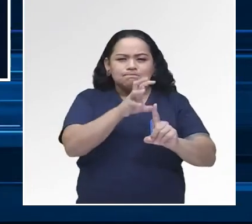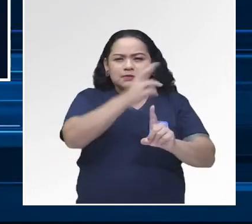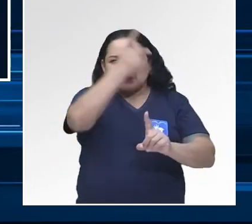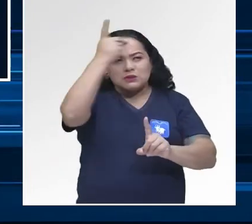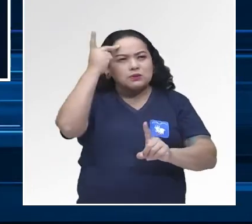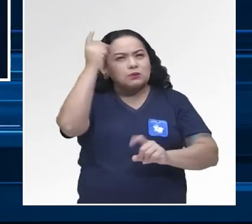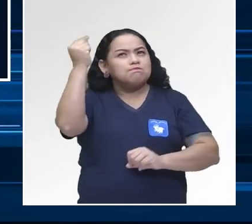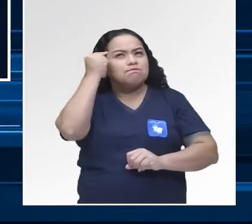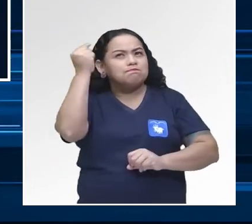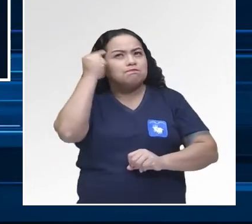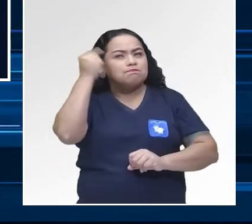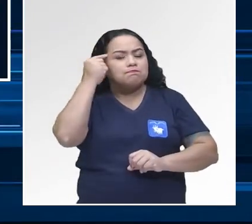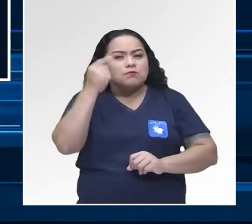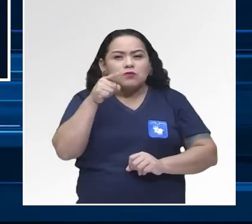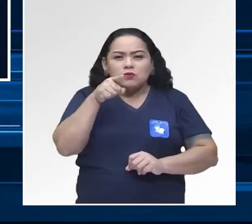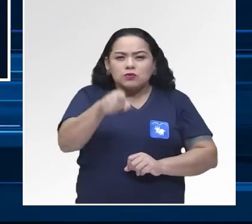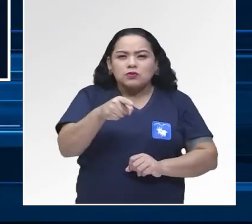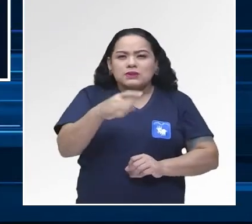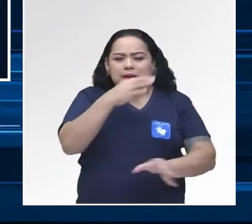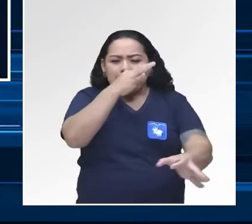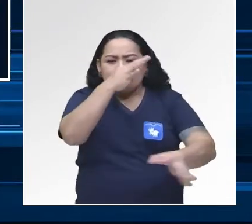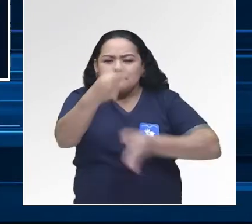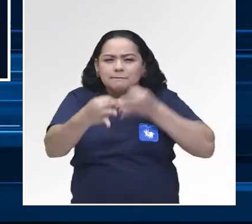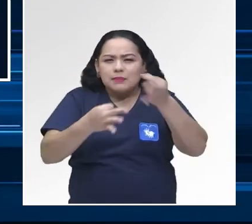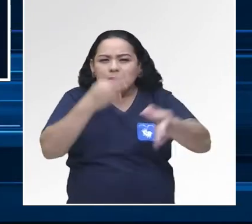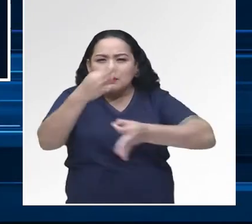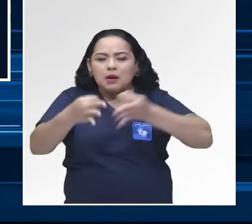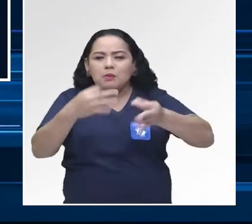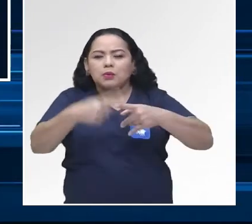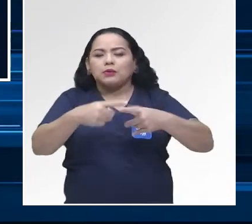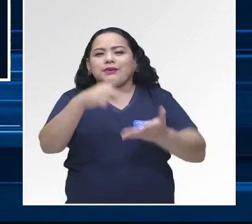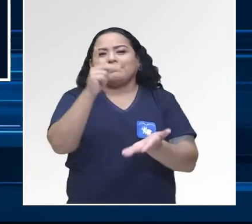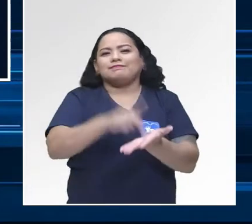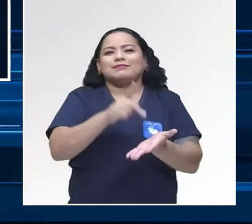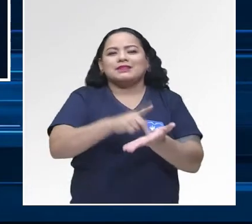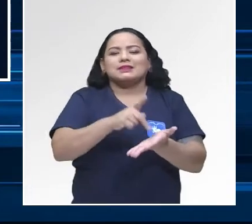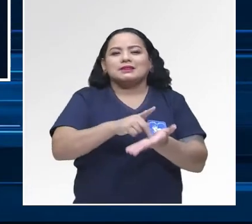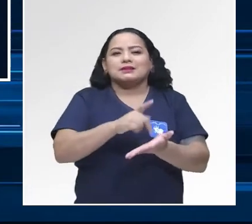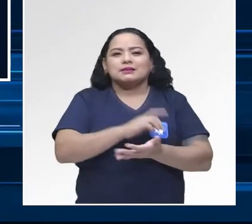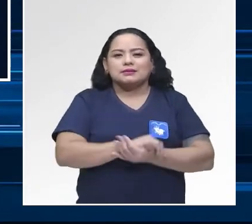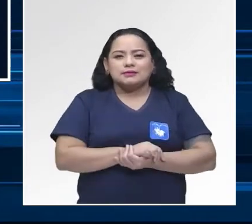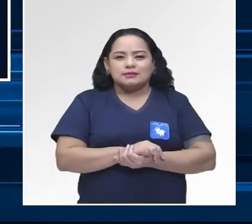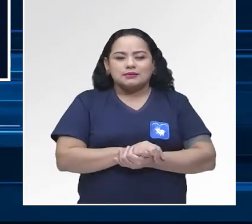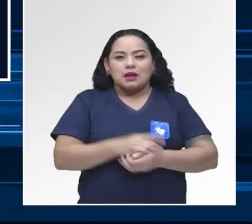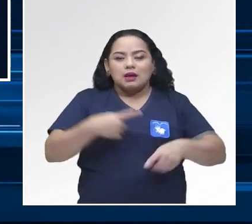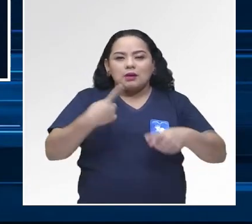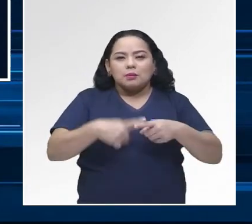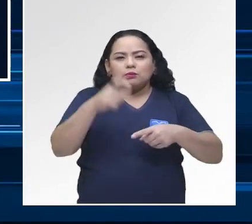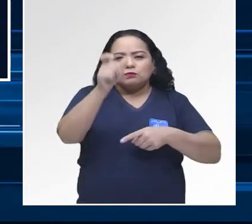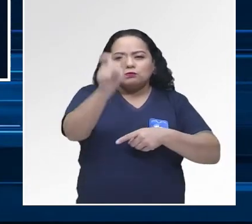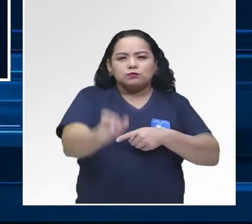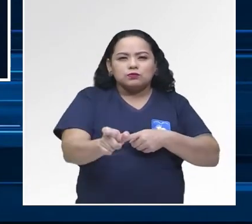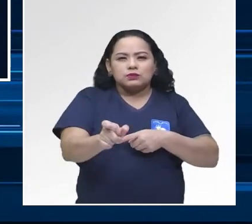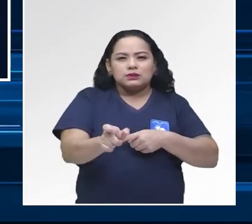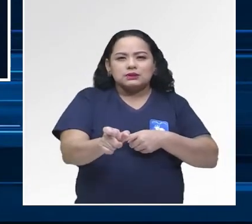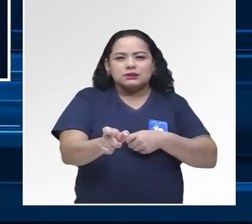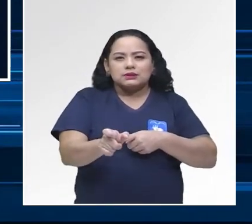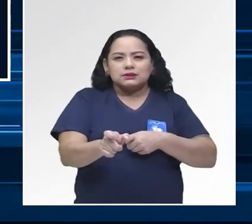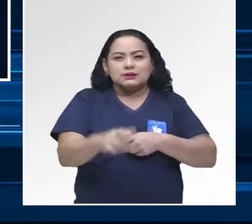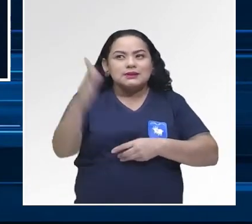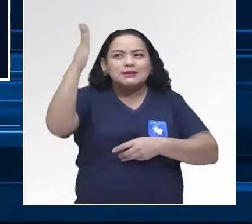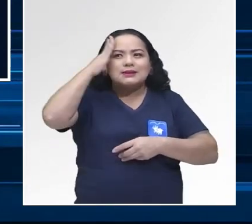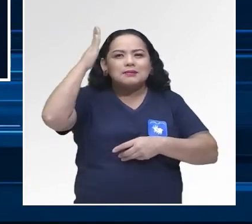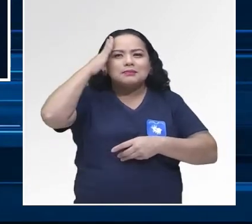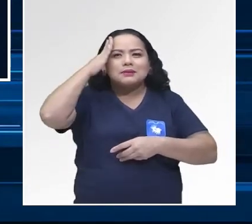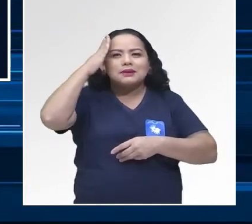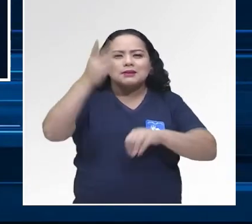diante do mundo, diante da realidade, né? Então, é por quê? Porque você busca o saber. Você